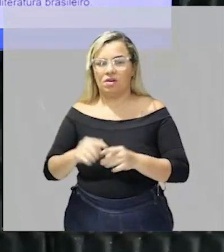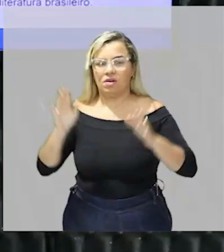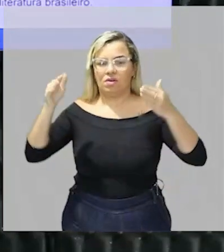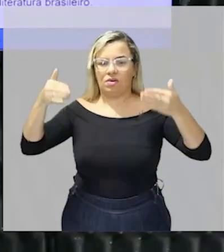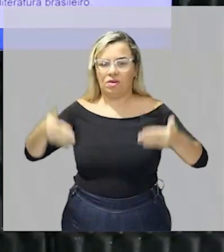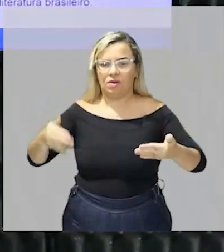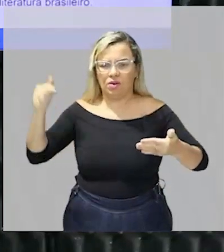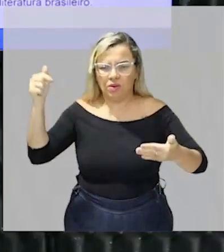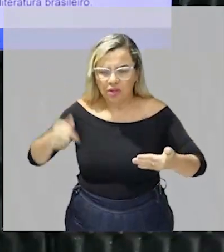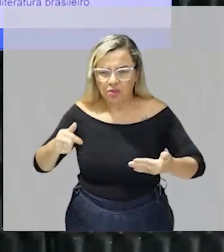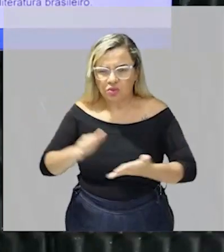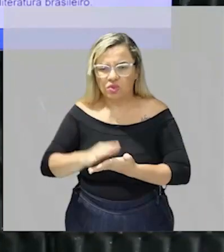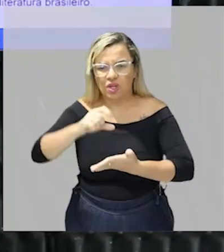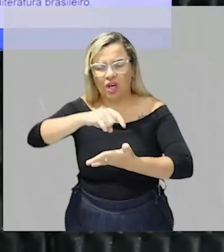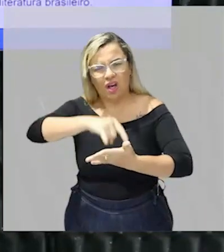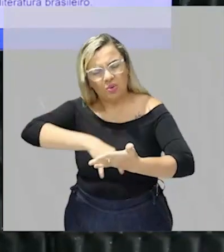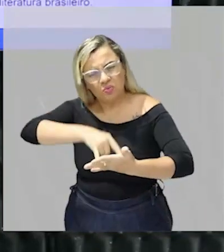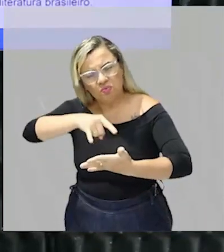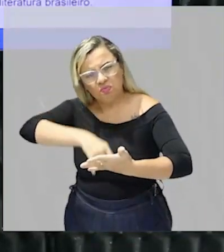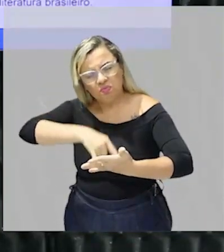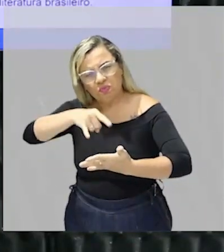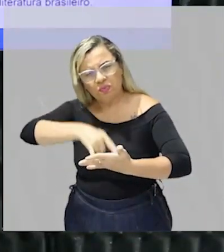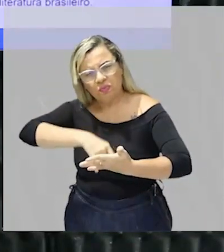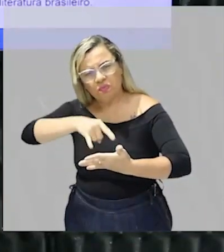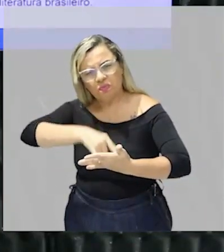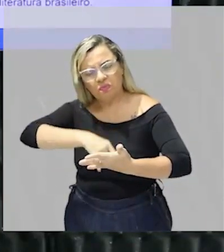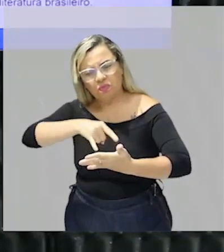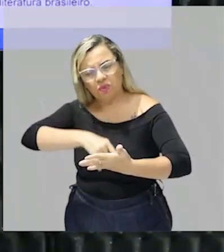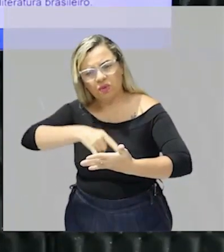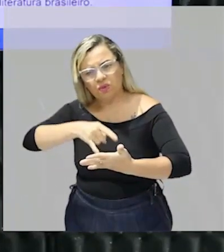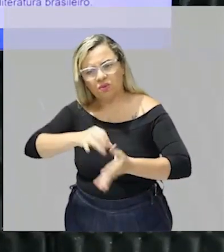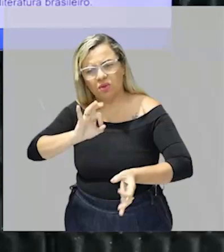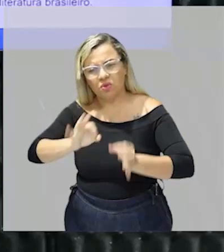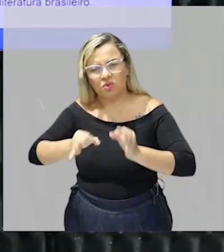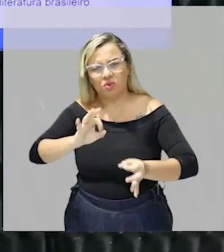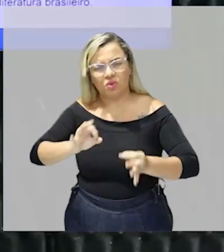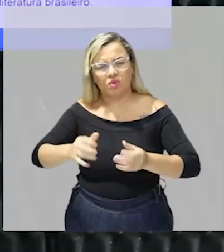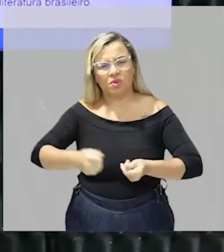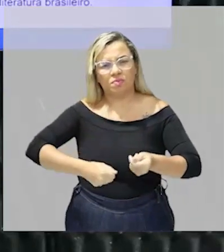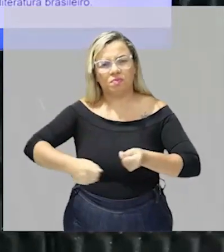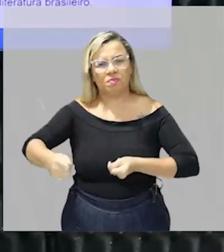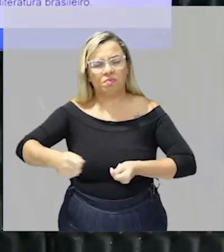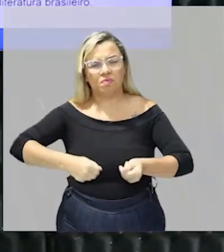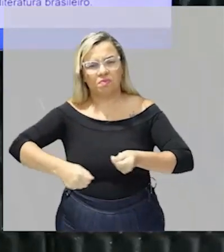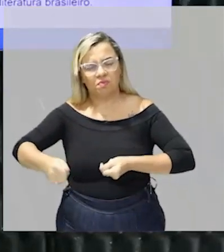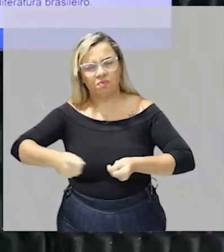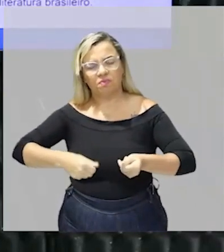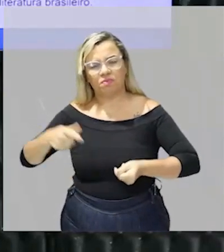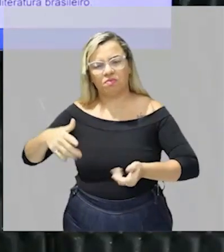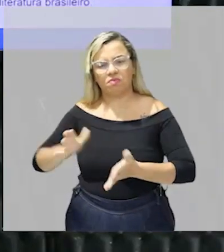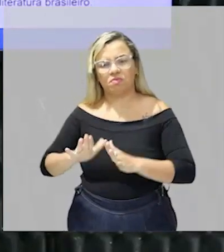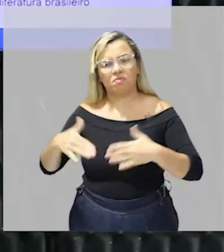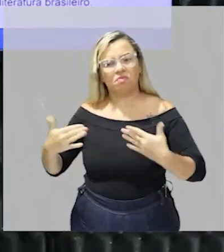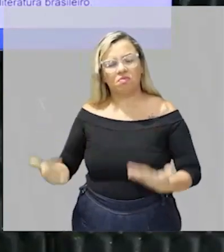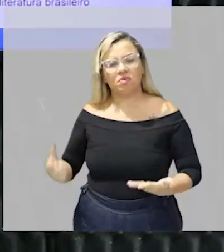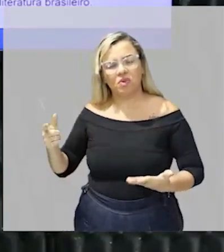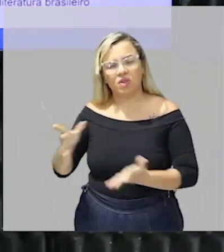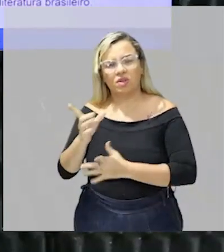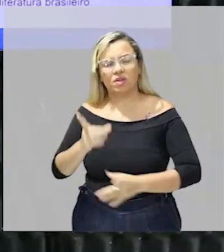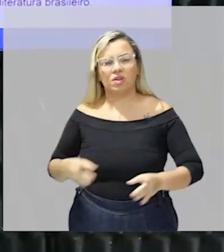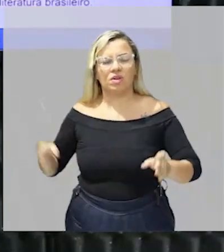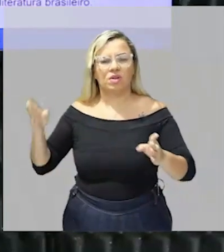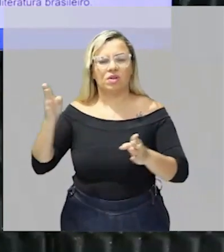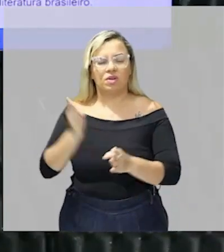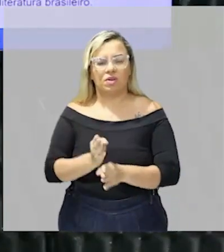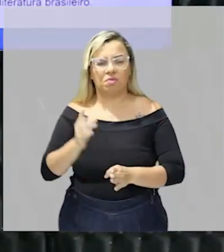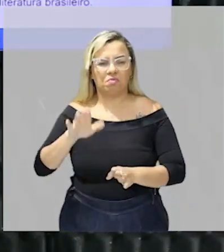atenção muito mais a documentos do campo jurídico administrativo, documentos que eles encontram